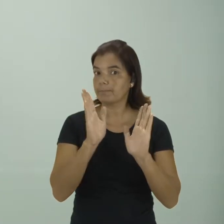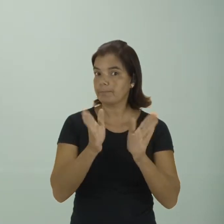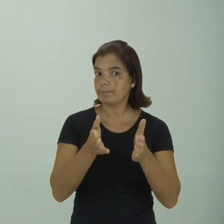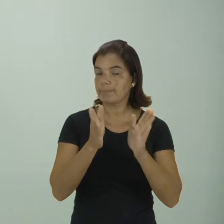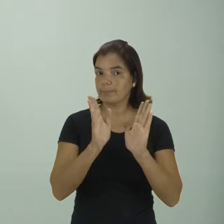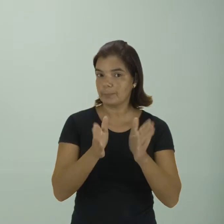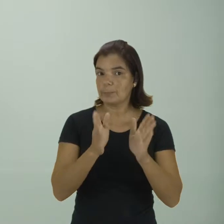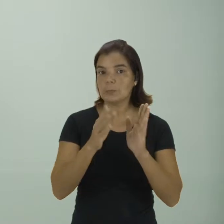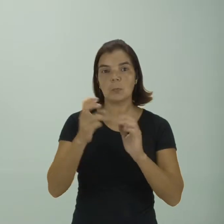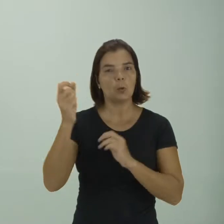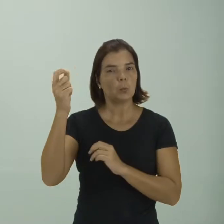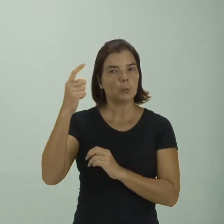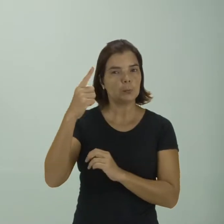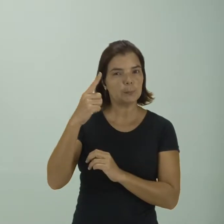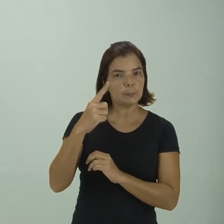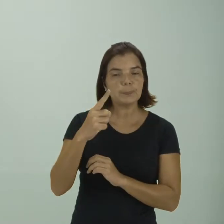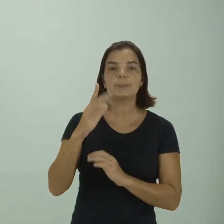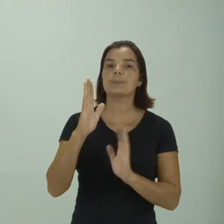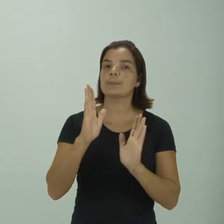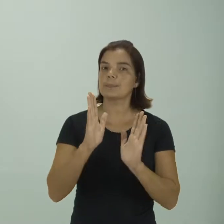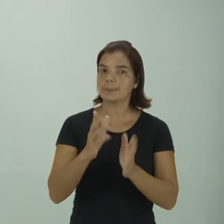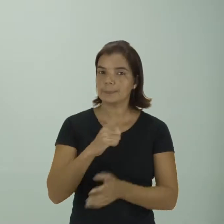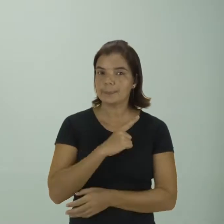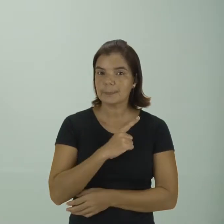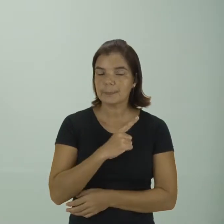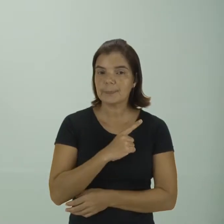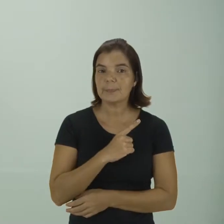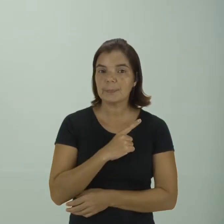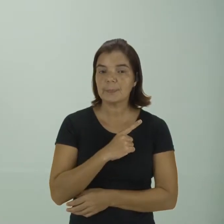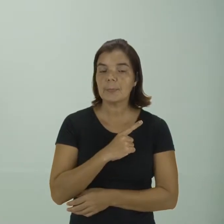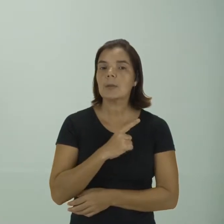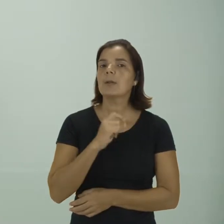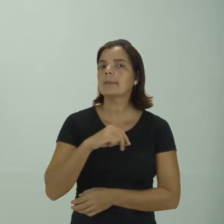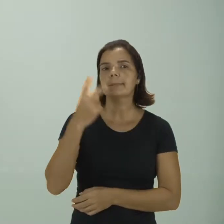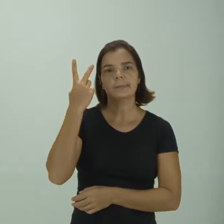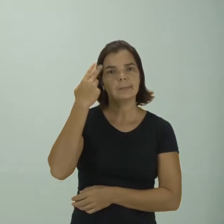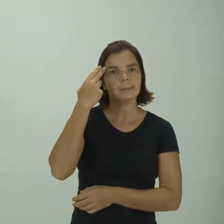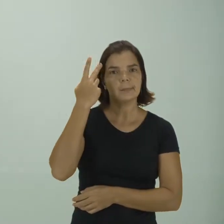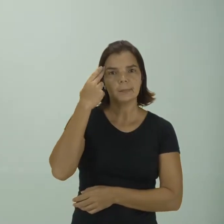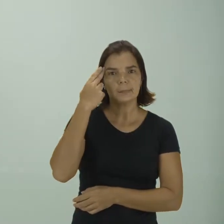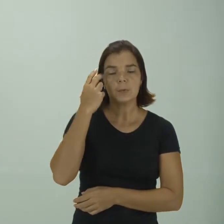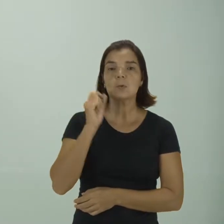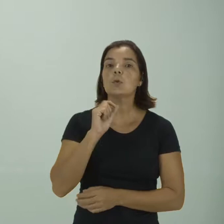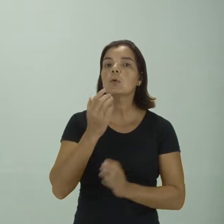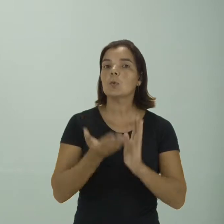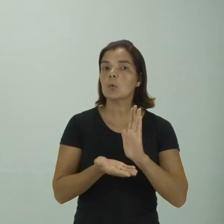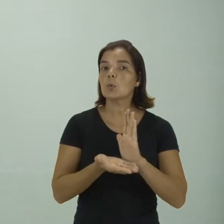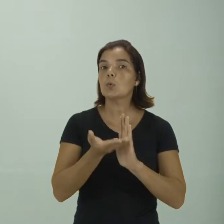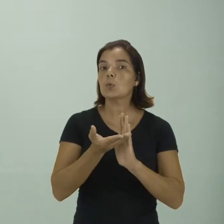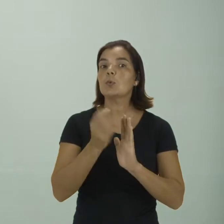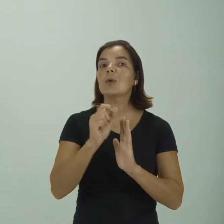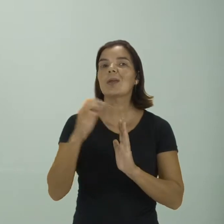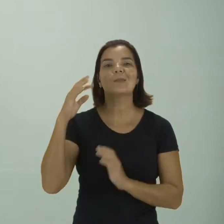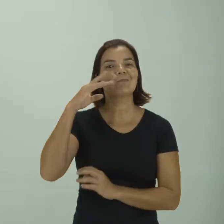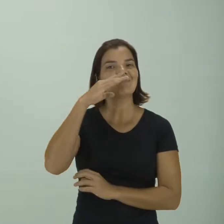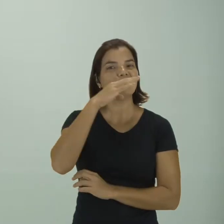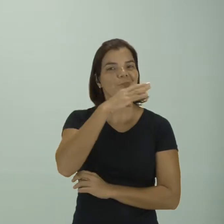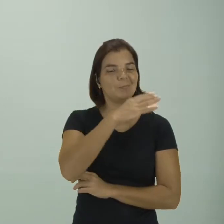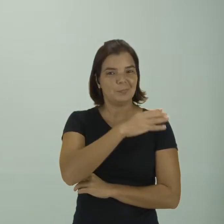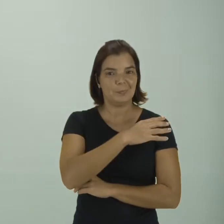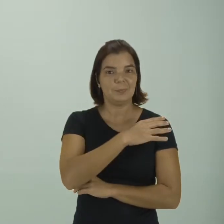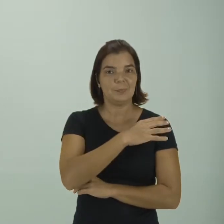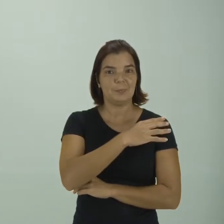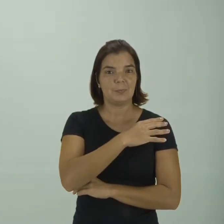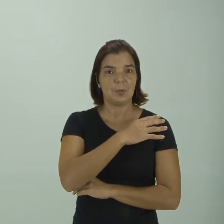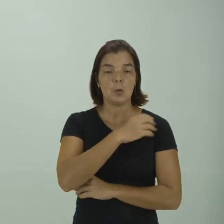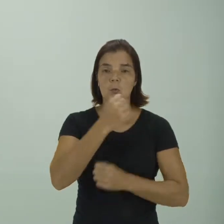havia amanhecido, o sol já aparecia, naturalmente houve uma elevação na temperatura. E quando